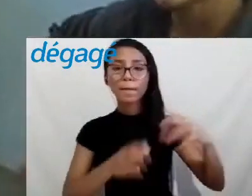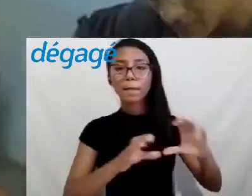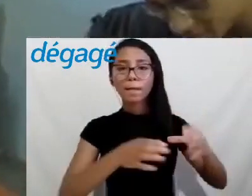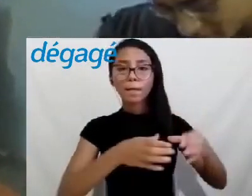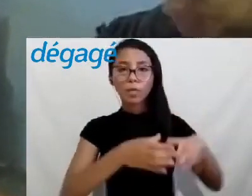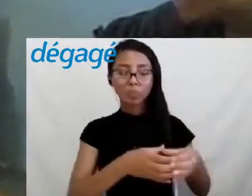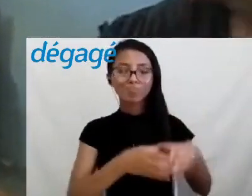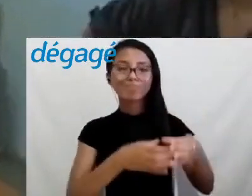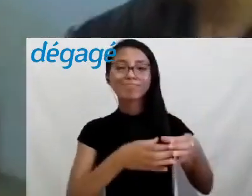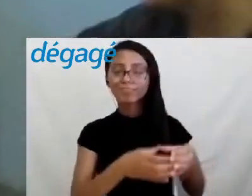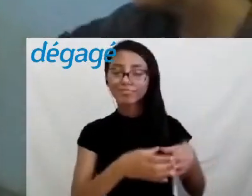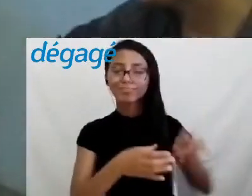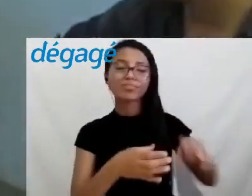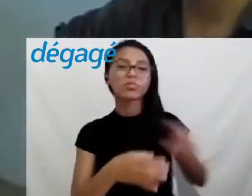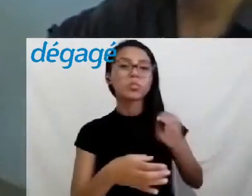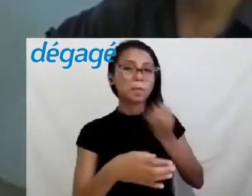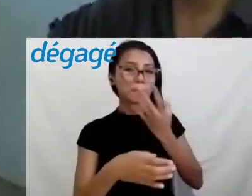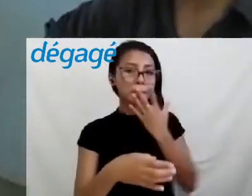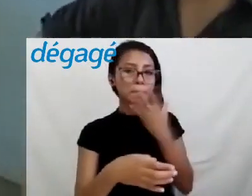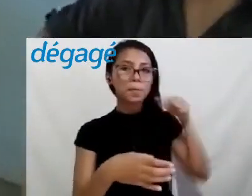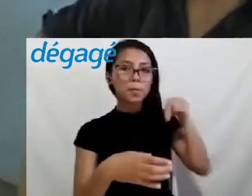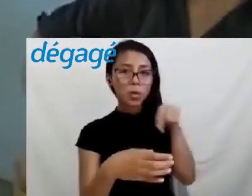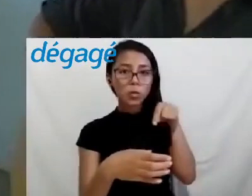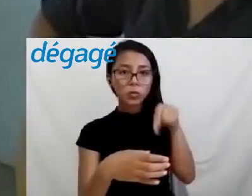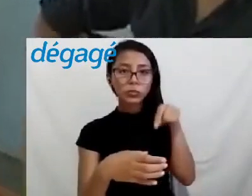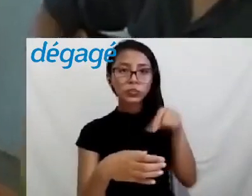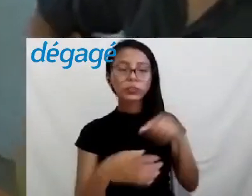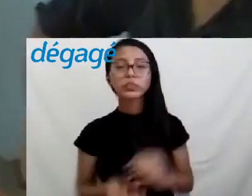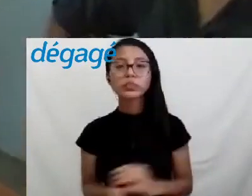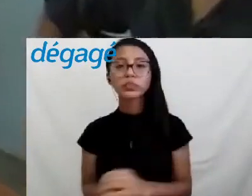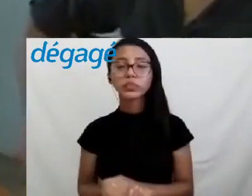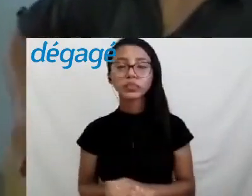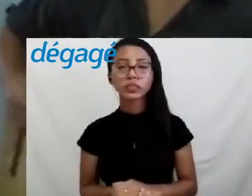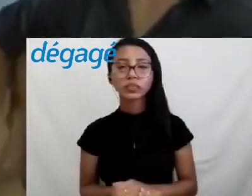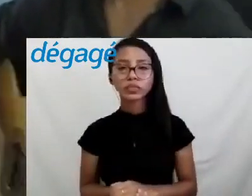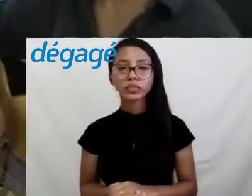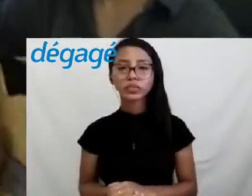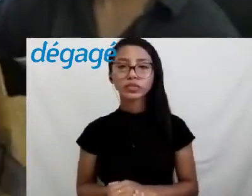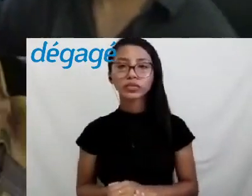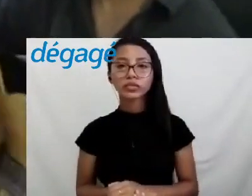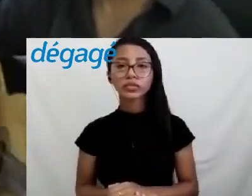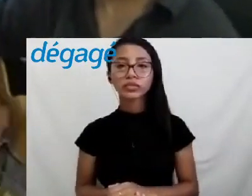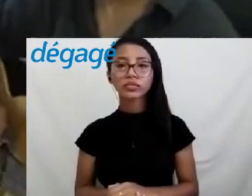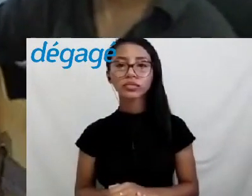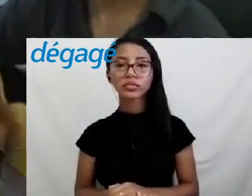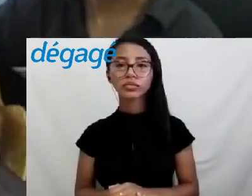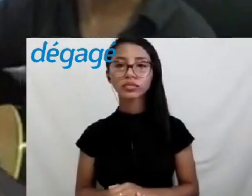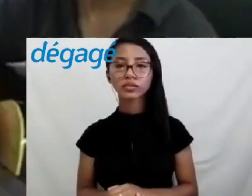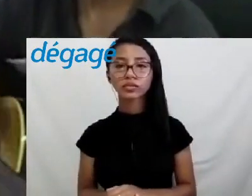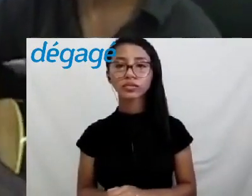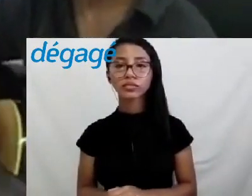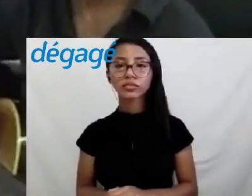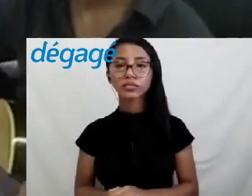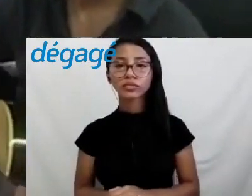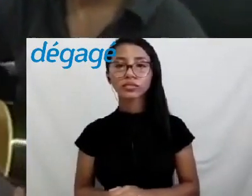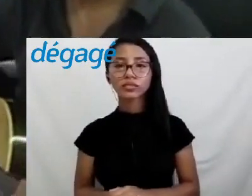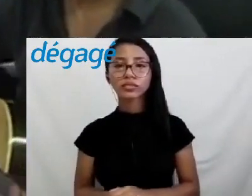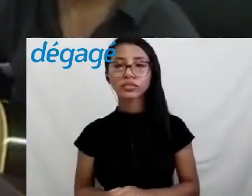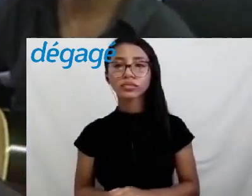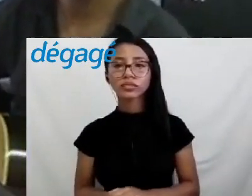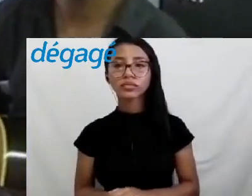como eu posso aproximar? Existe aí ele falando isso, como se fosse assim, eu vou colocar na